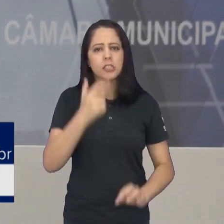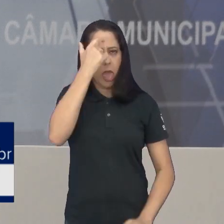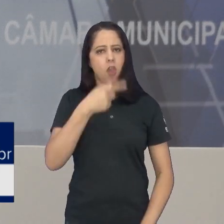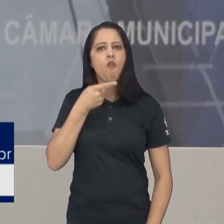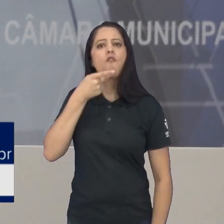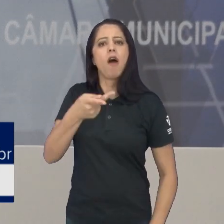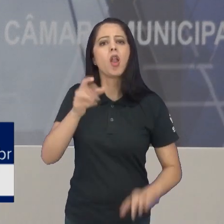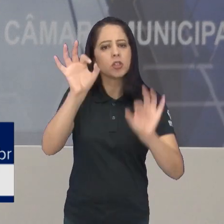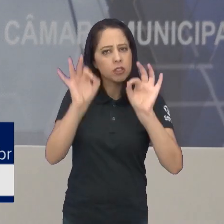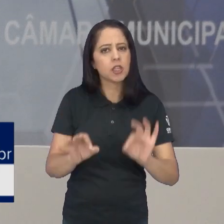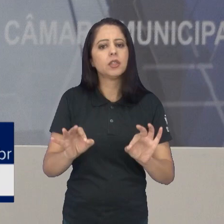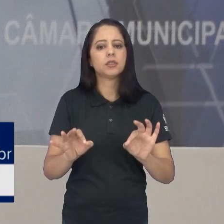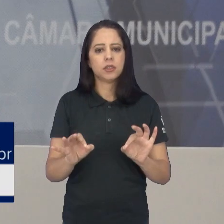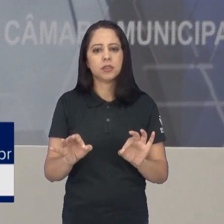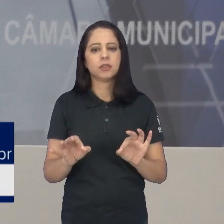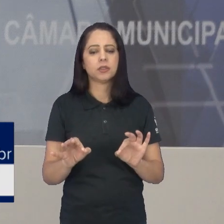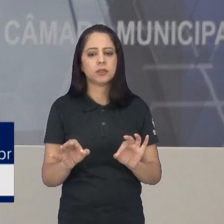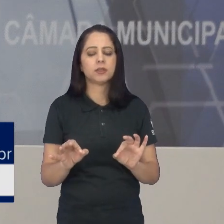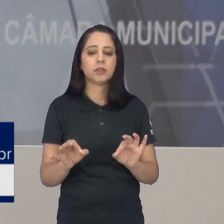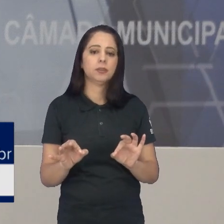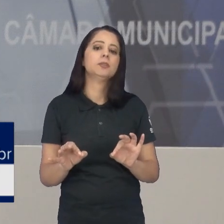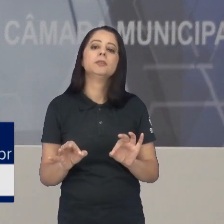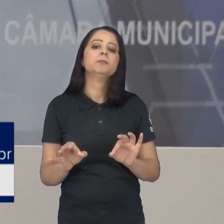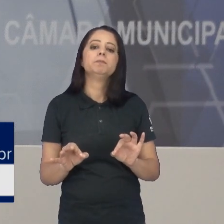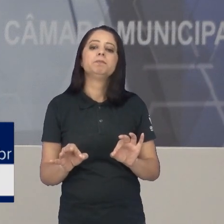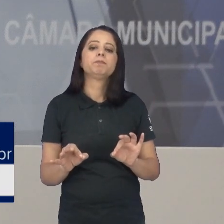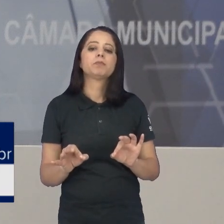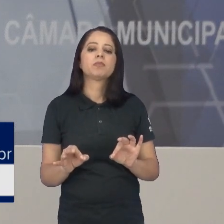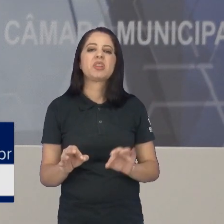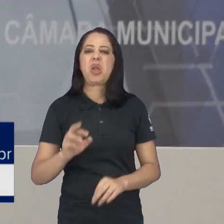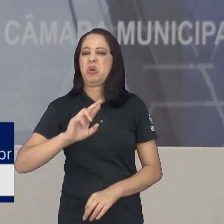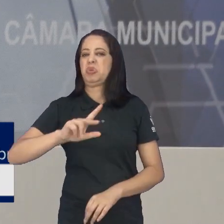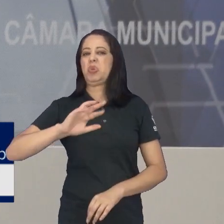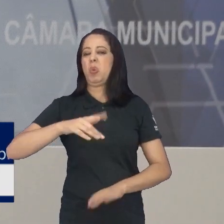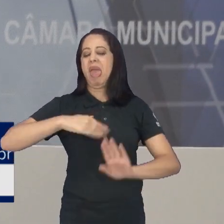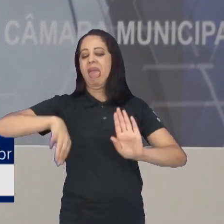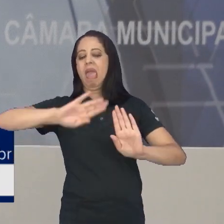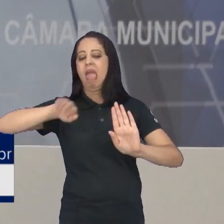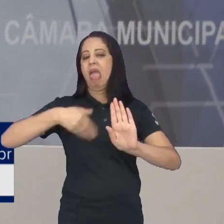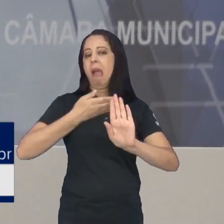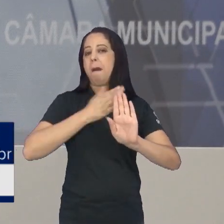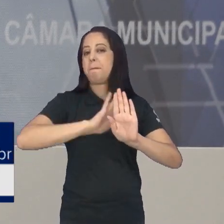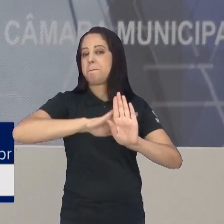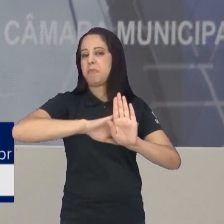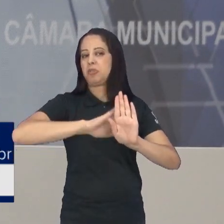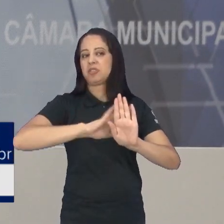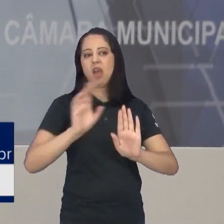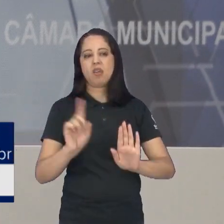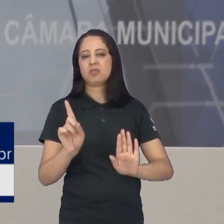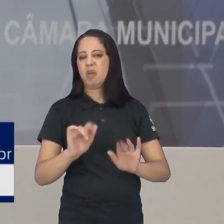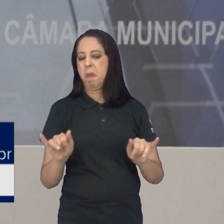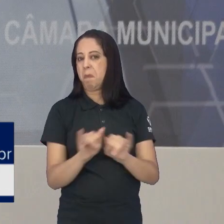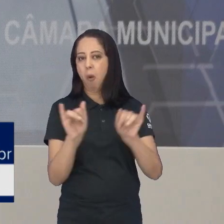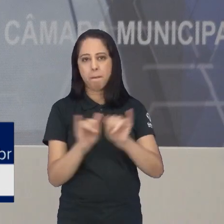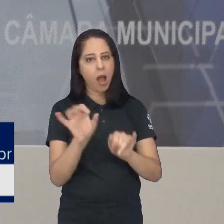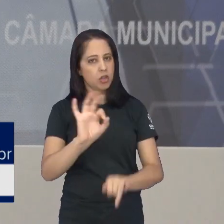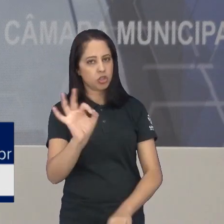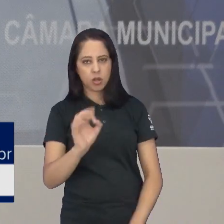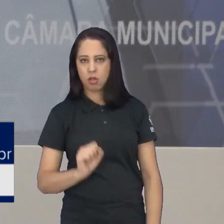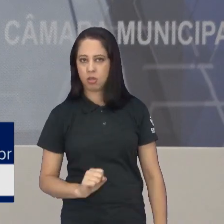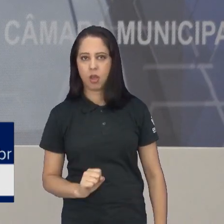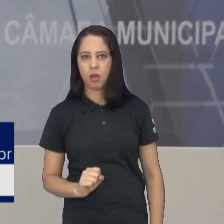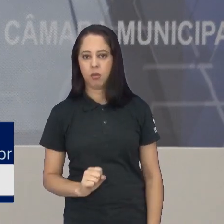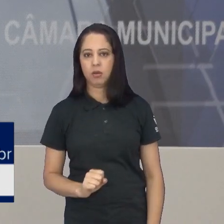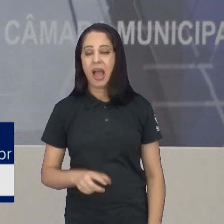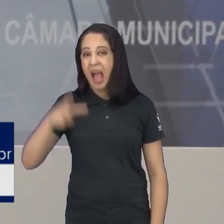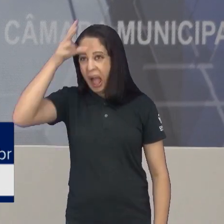nesse microfone. Né? Não é nenhum jabuti que eu estou inventando, mas o jabuti veio de lá